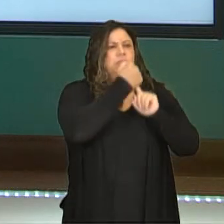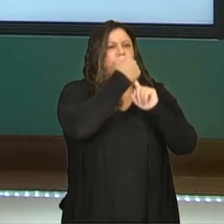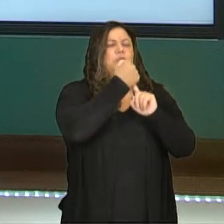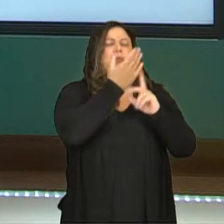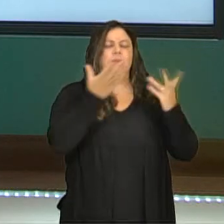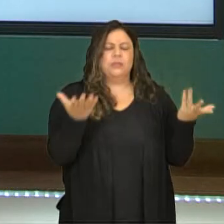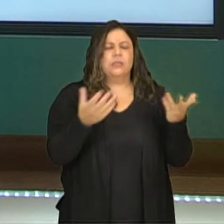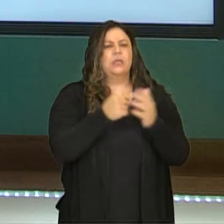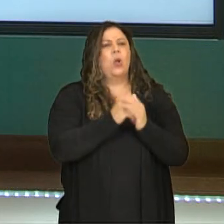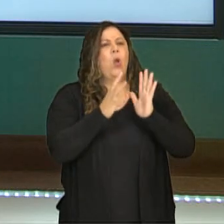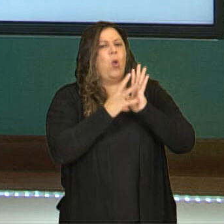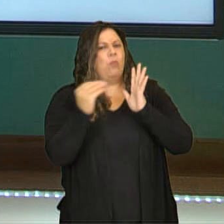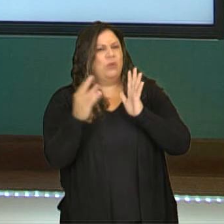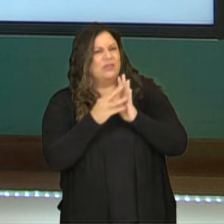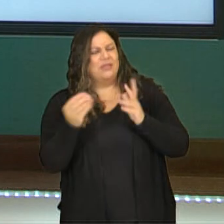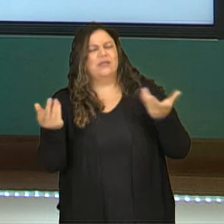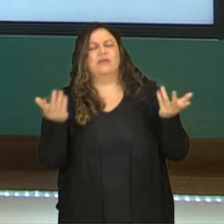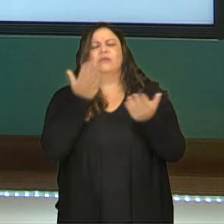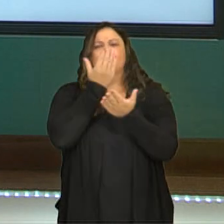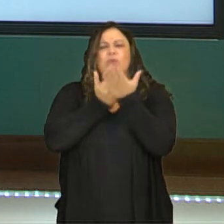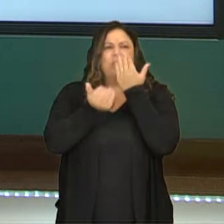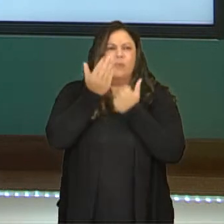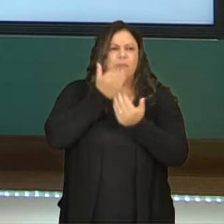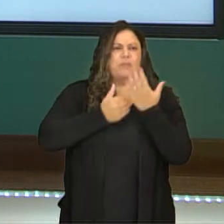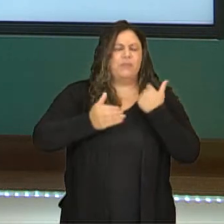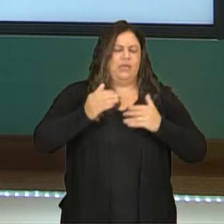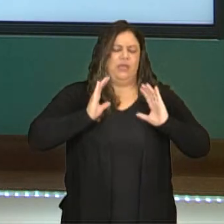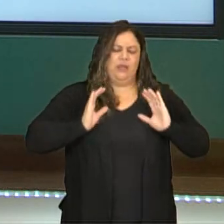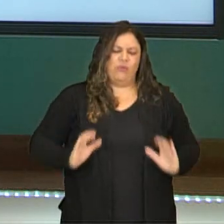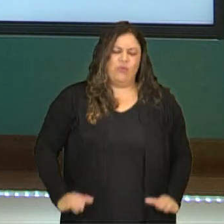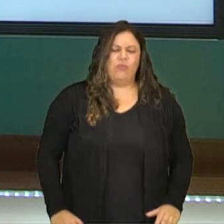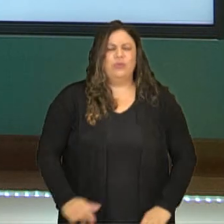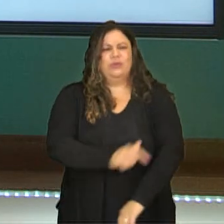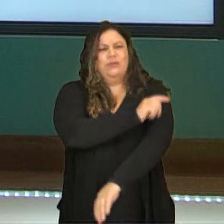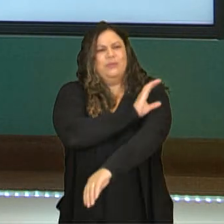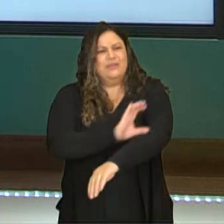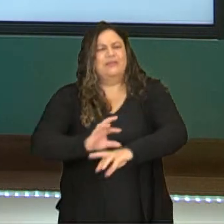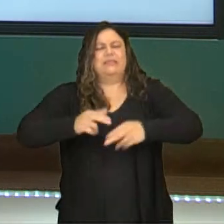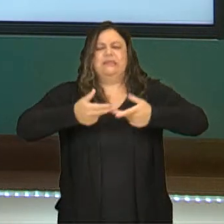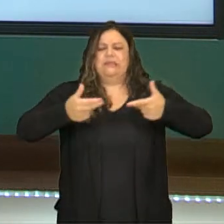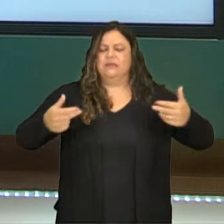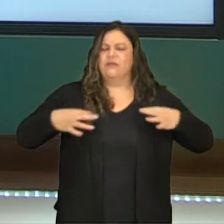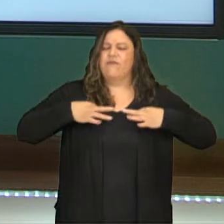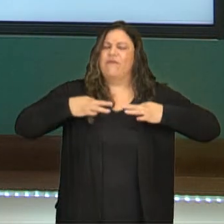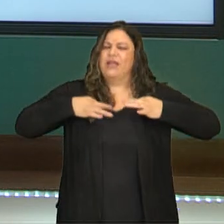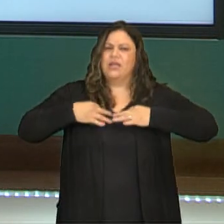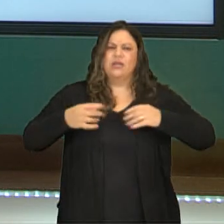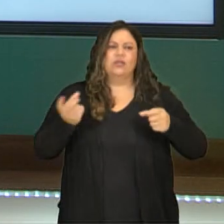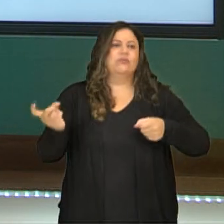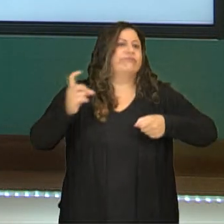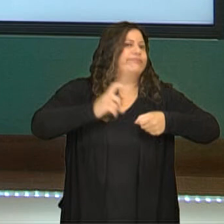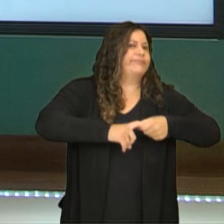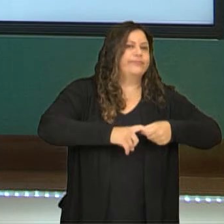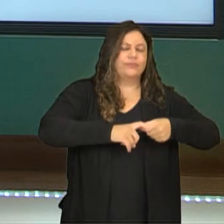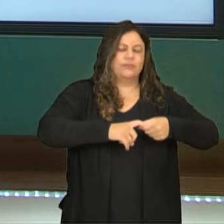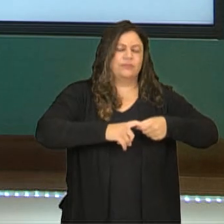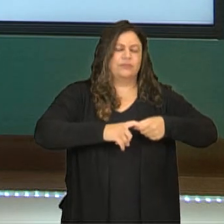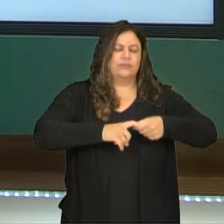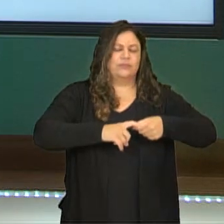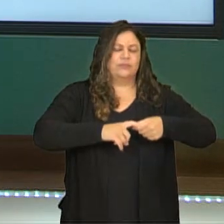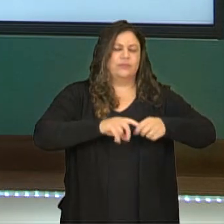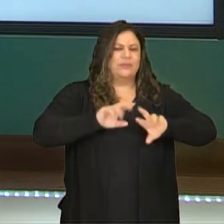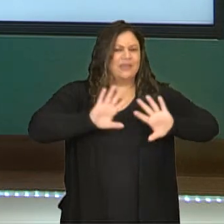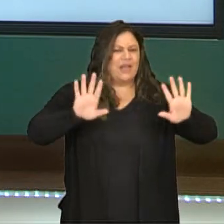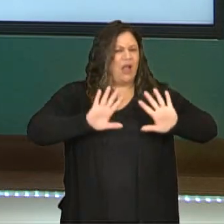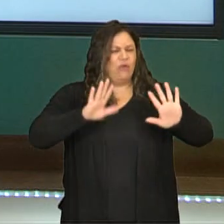né, de alimentação, o modelo de comportamento, de vestimentas, etc., né, que não fazia parte daquela realidade. Quer dizer, não se